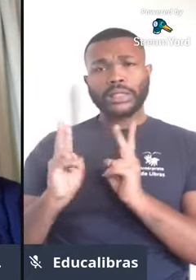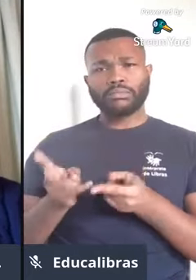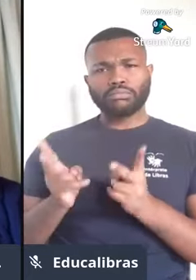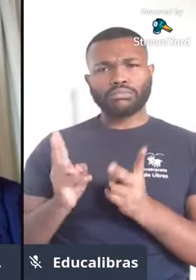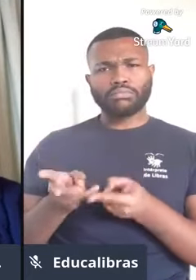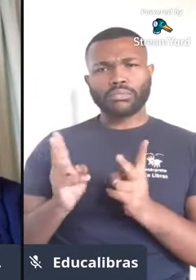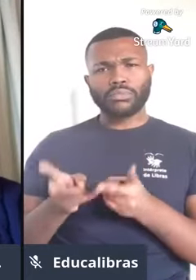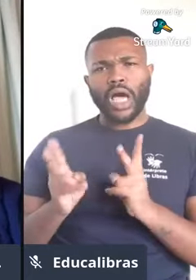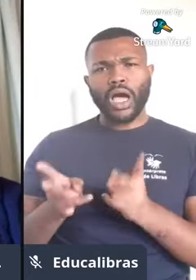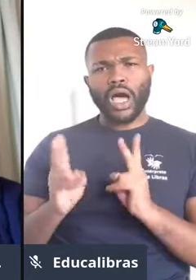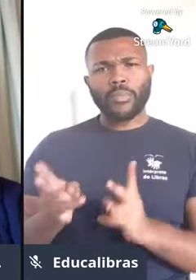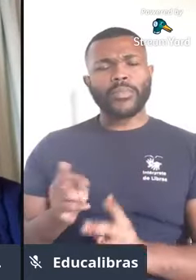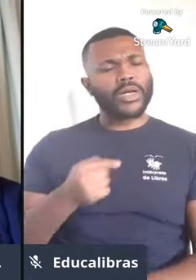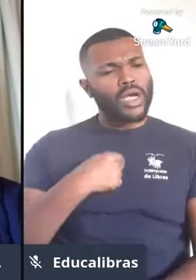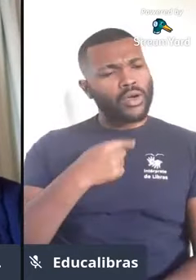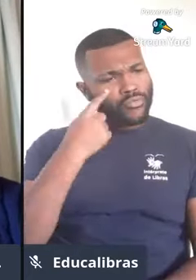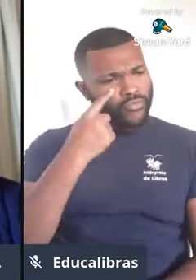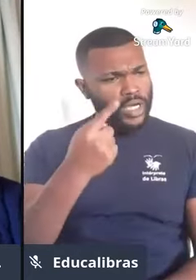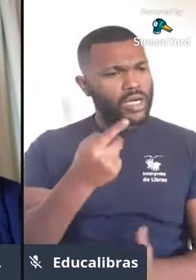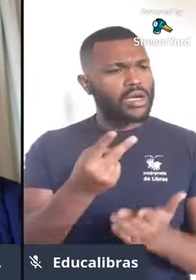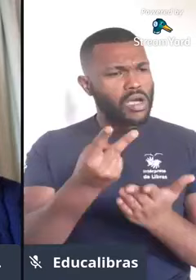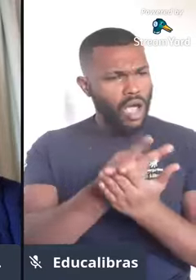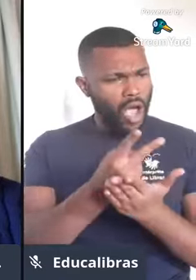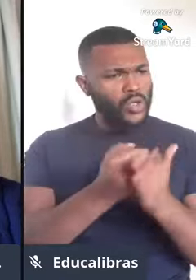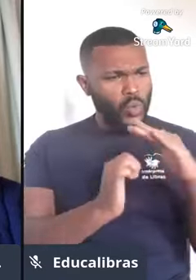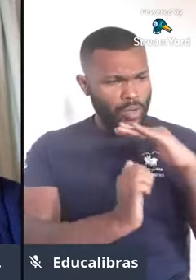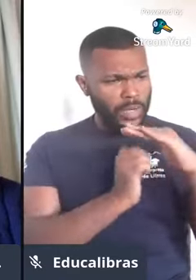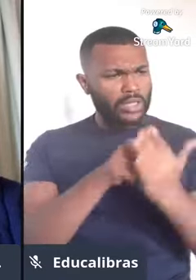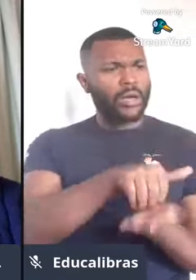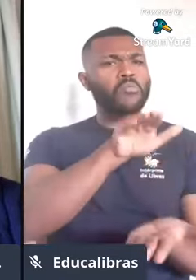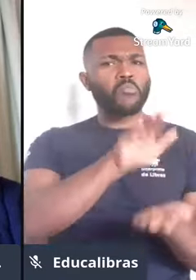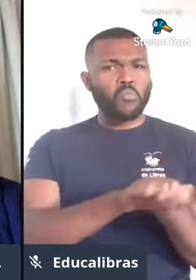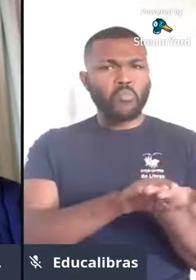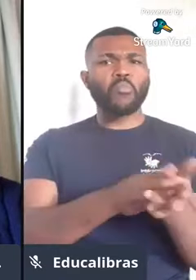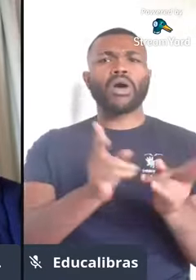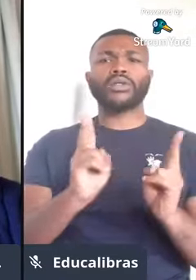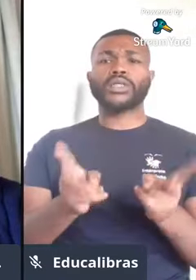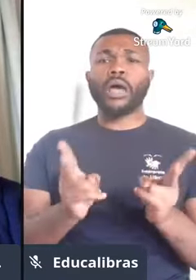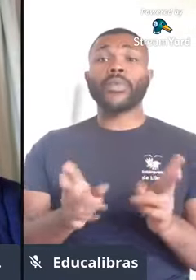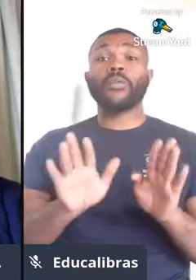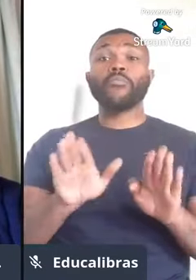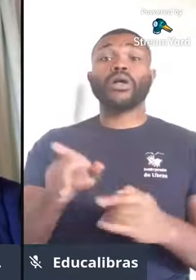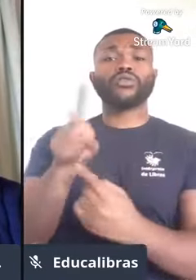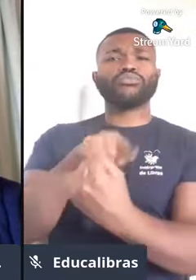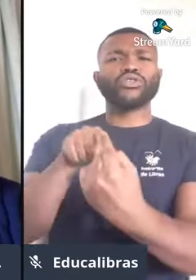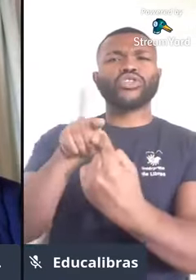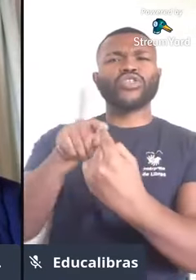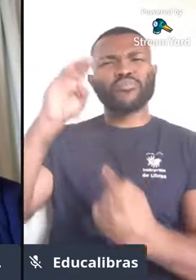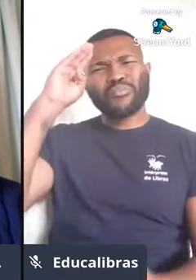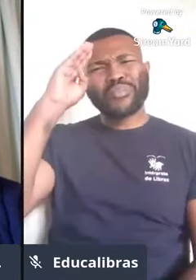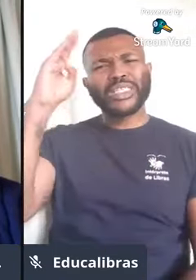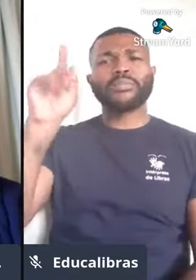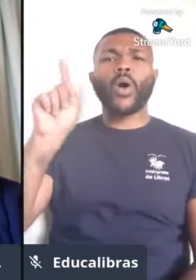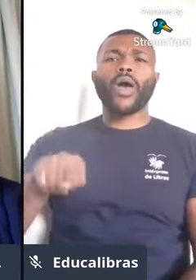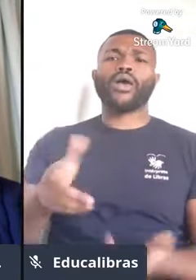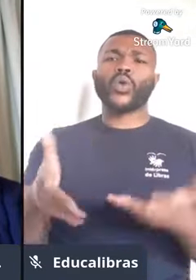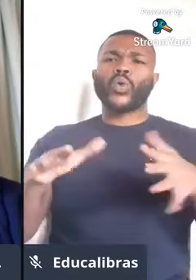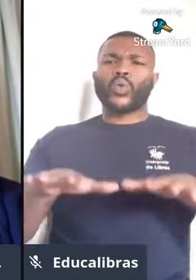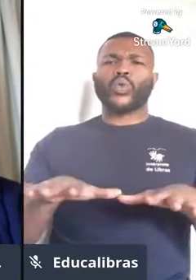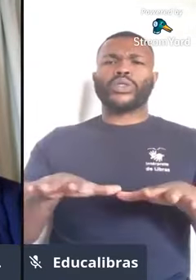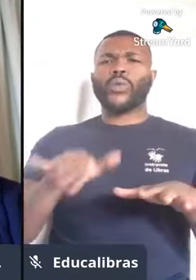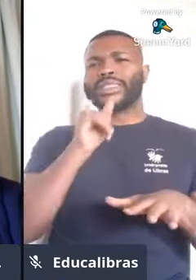de infração, autuando as empresas, o nosso grande objetivo é o da inclusão, não é o da multa. Por isso é que a gente tem